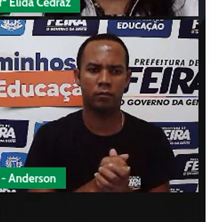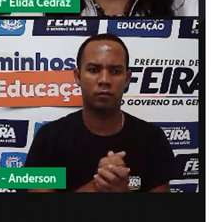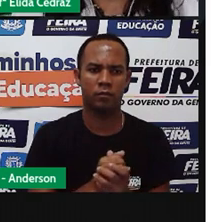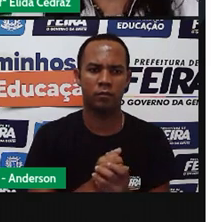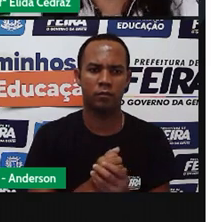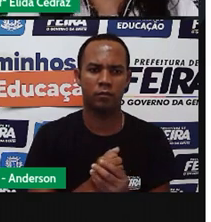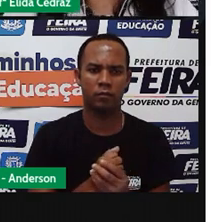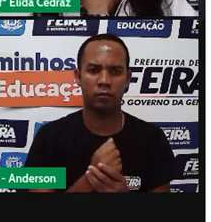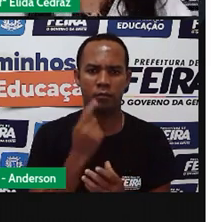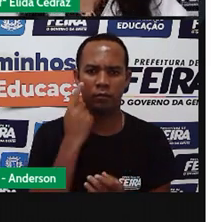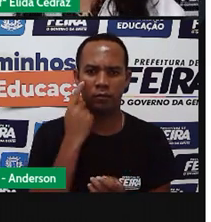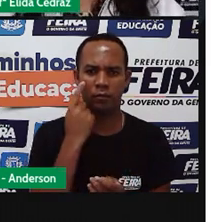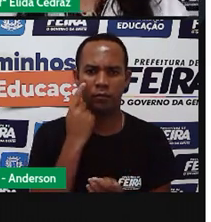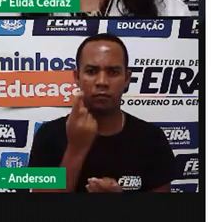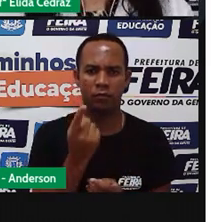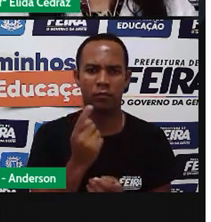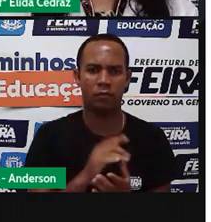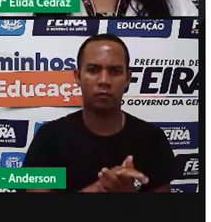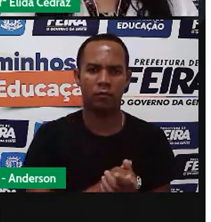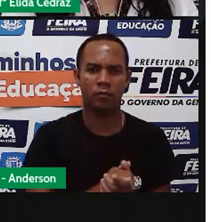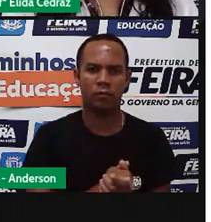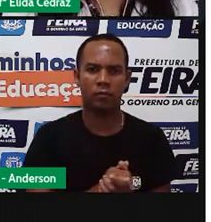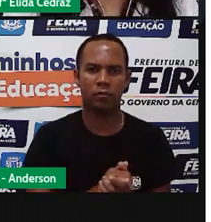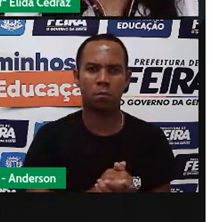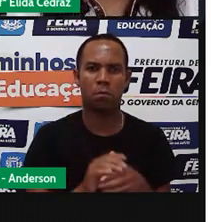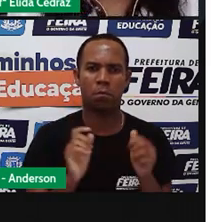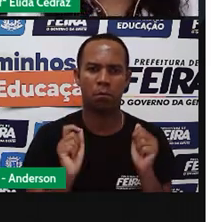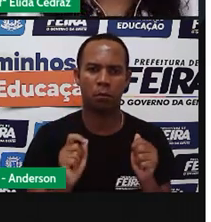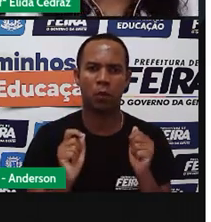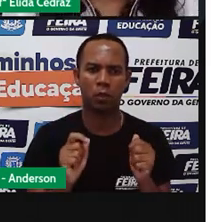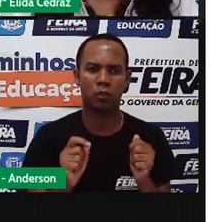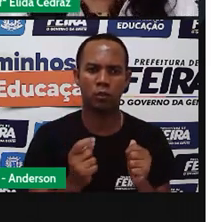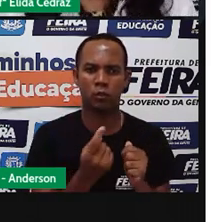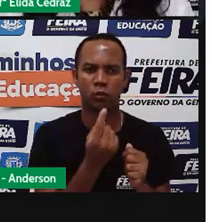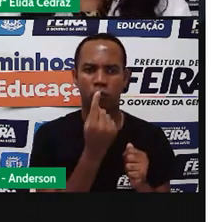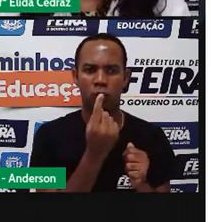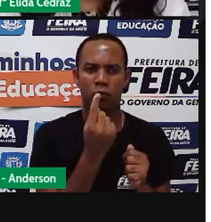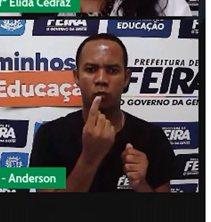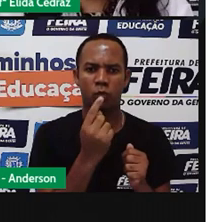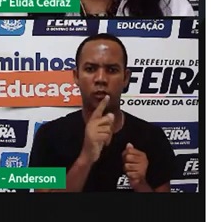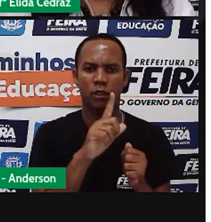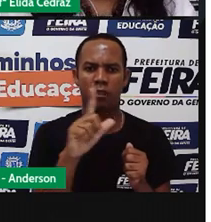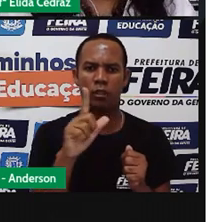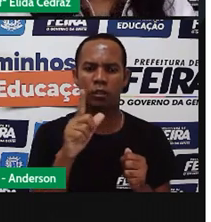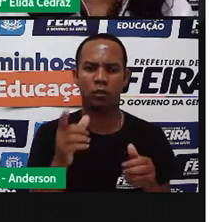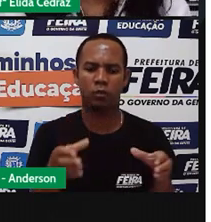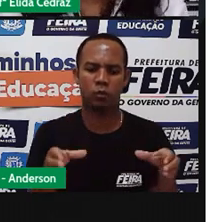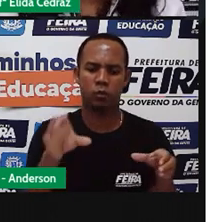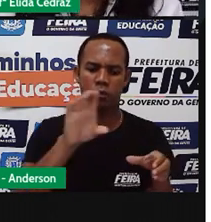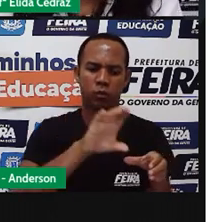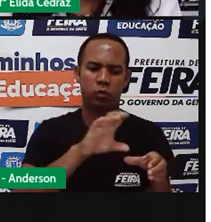4. Olha só, eu posso com 1 litro encher